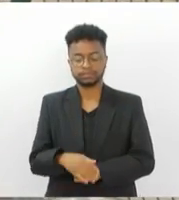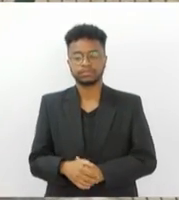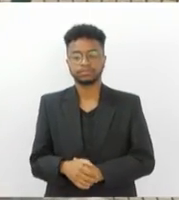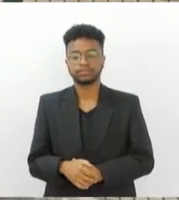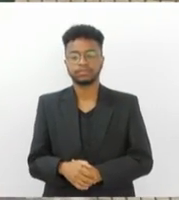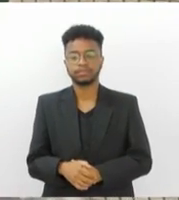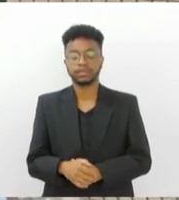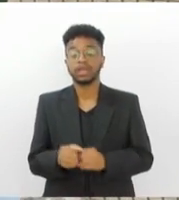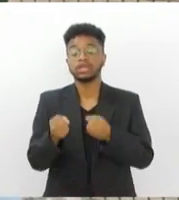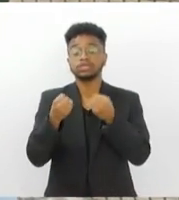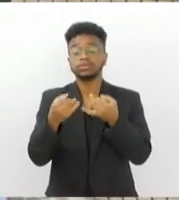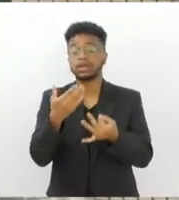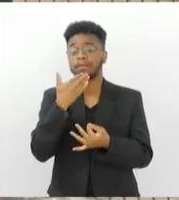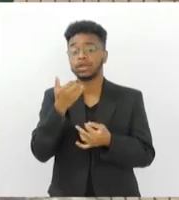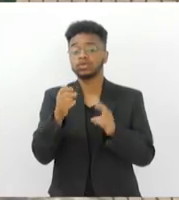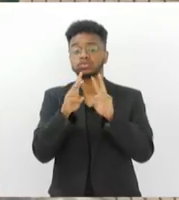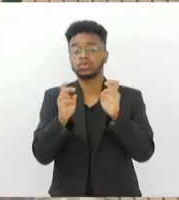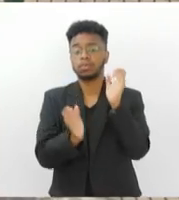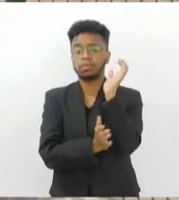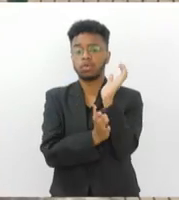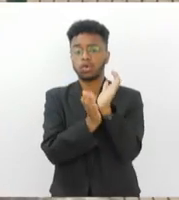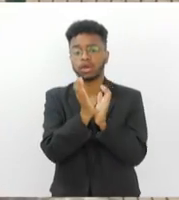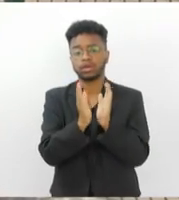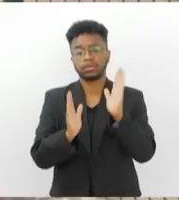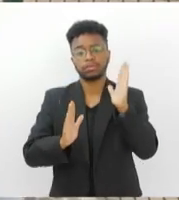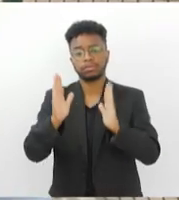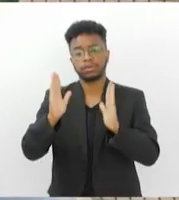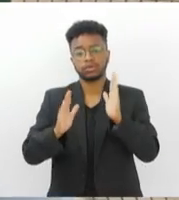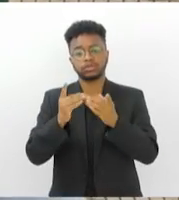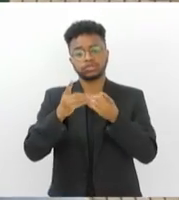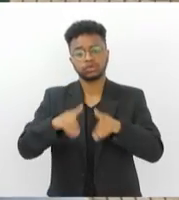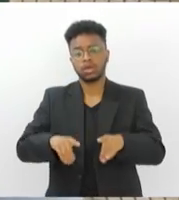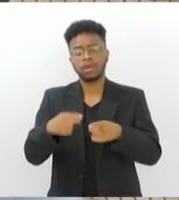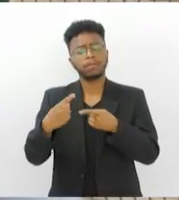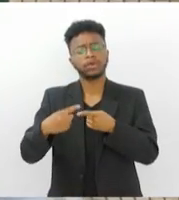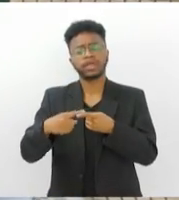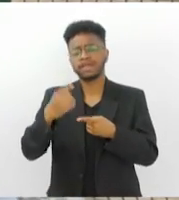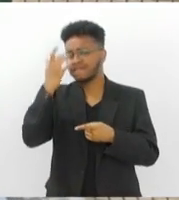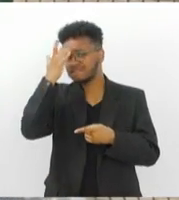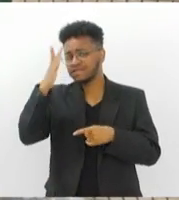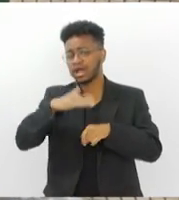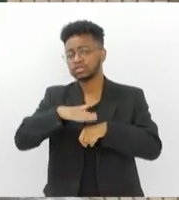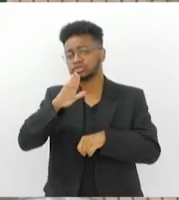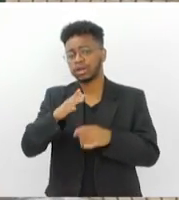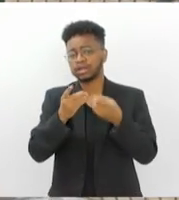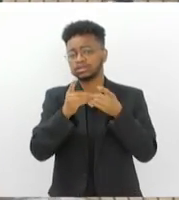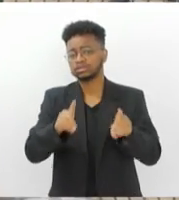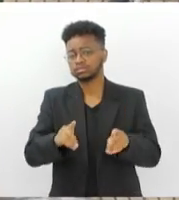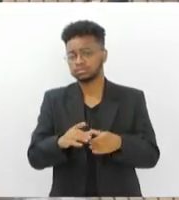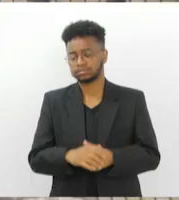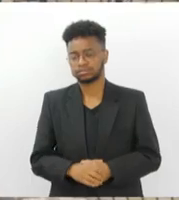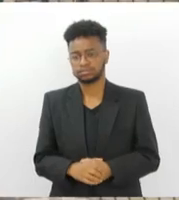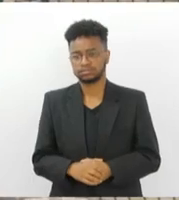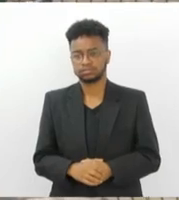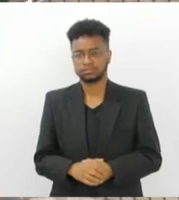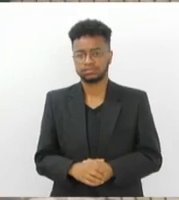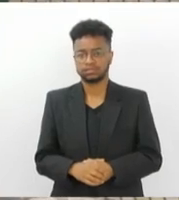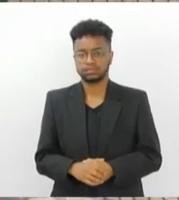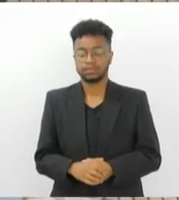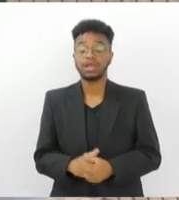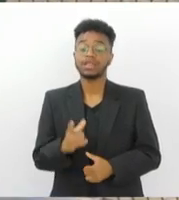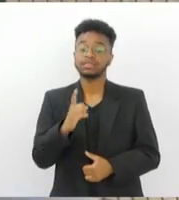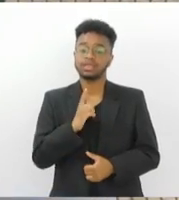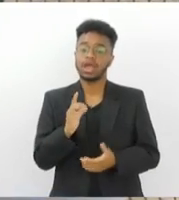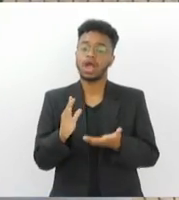pouquinho mais sobre essa questão da burocratização e do divórcio O que que facilitou a essa essa separação esse divórcio nós temos